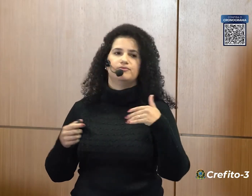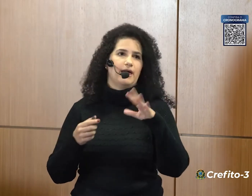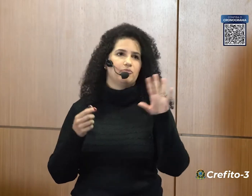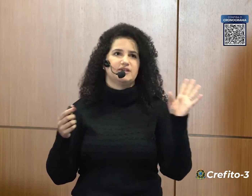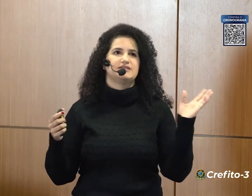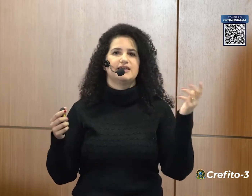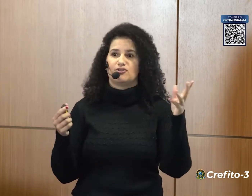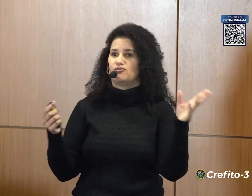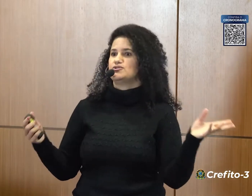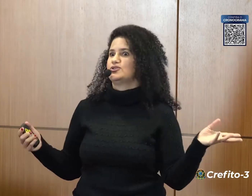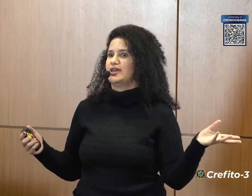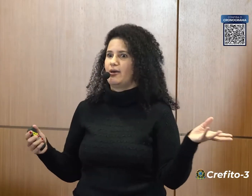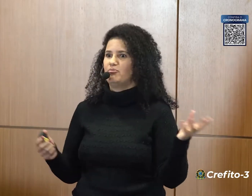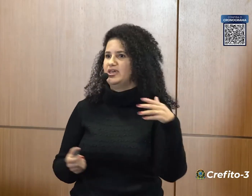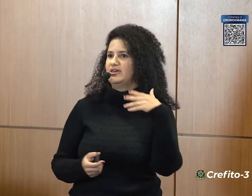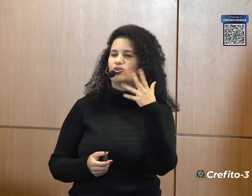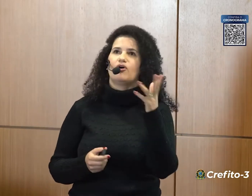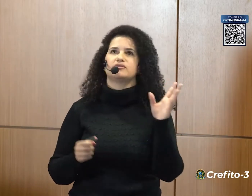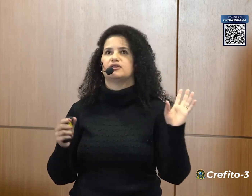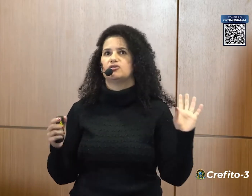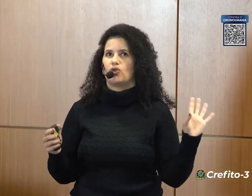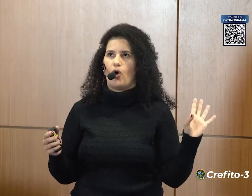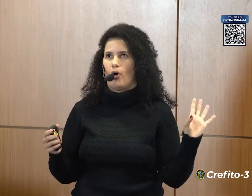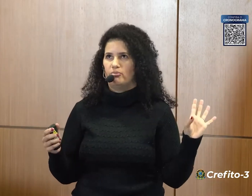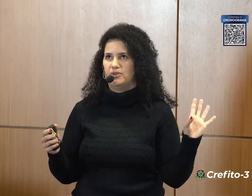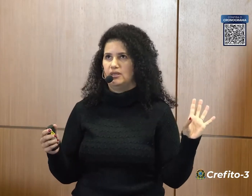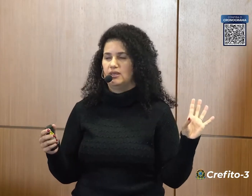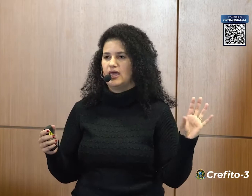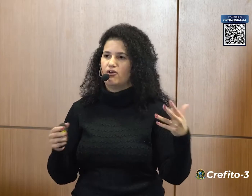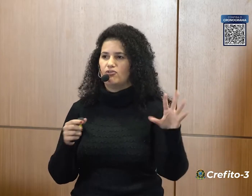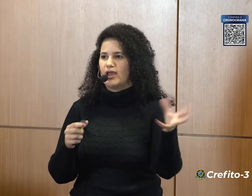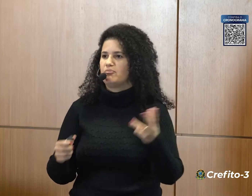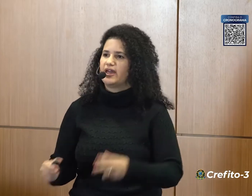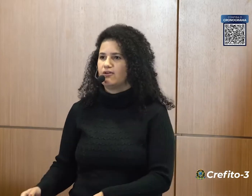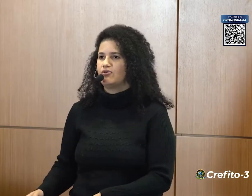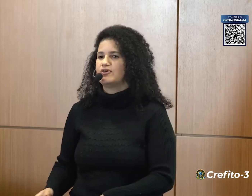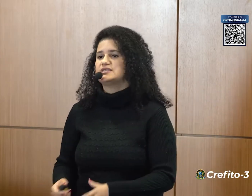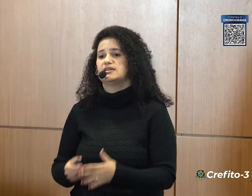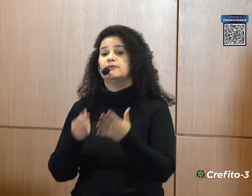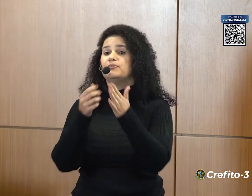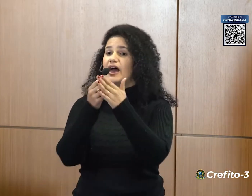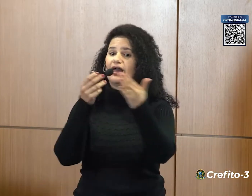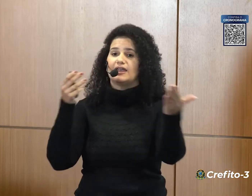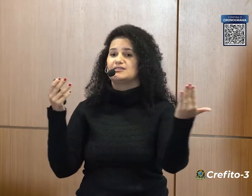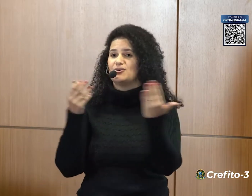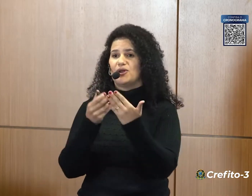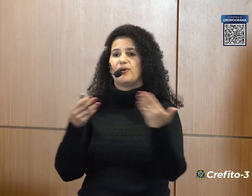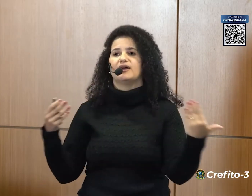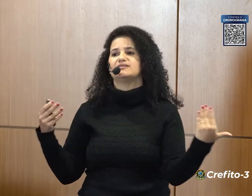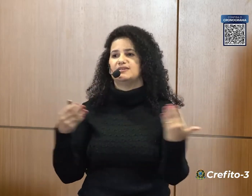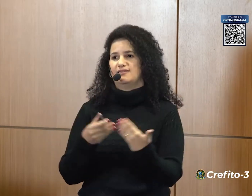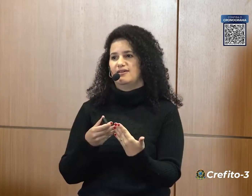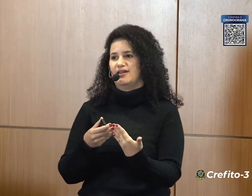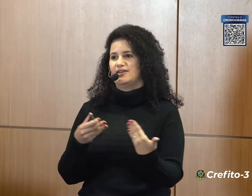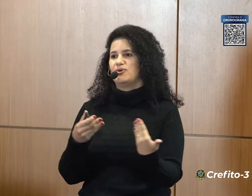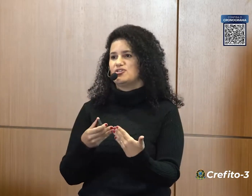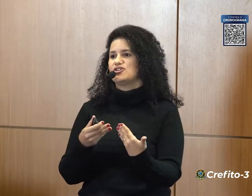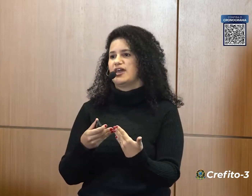no, na brasileira de fisioterapia, nossa, que top, eu vou lá pegar e vou fazer. A relação não é